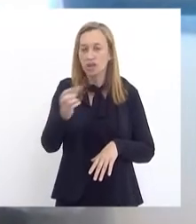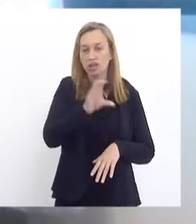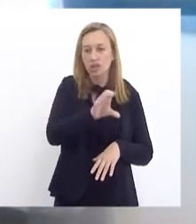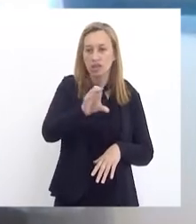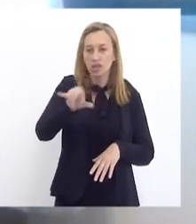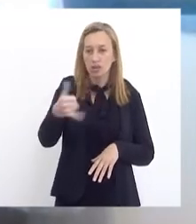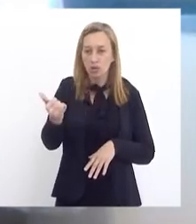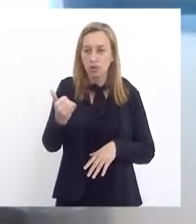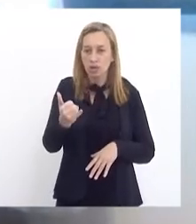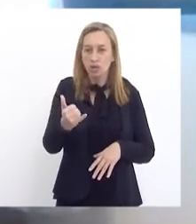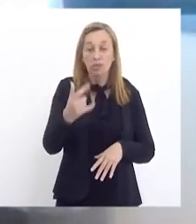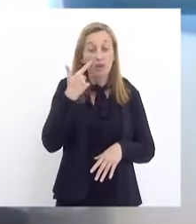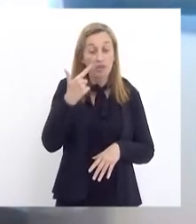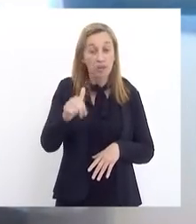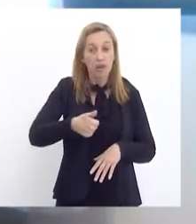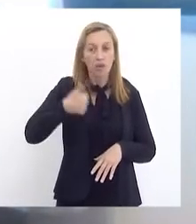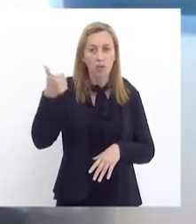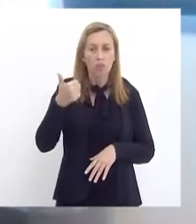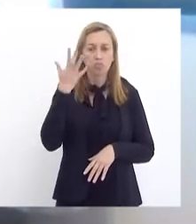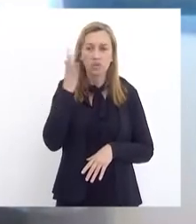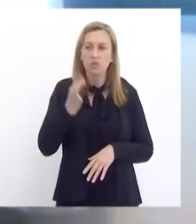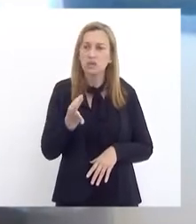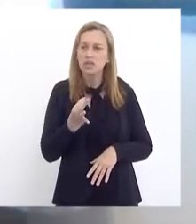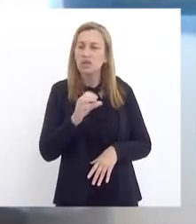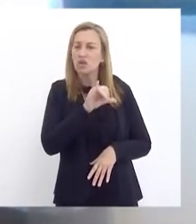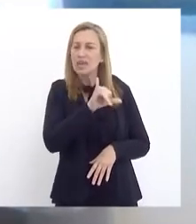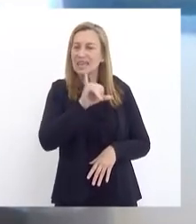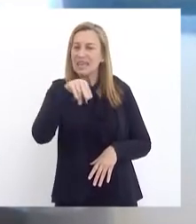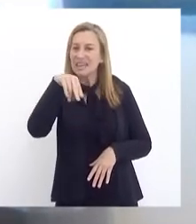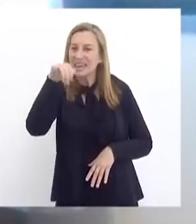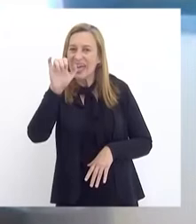a gente ler isso. Não sei se o INEA,